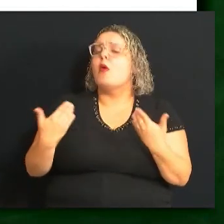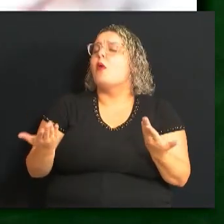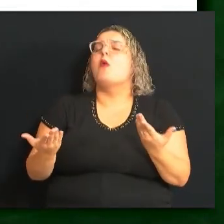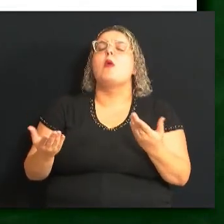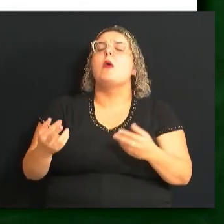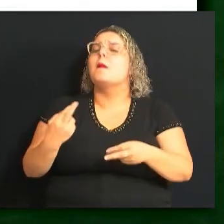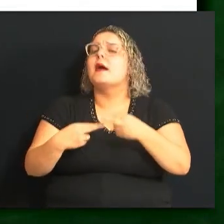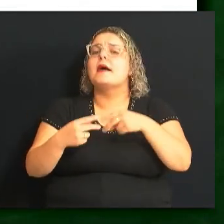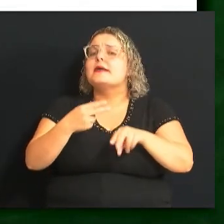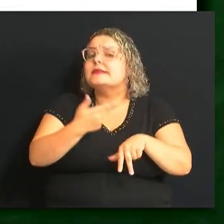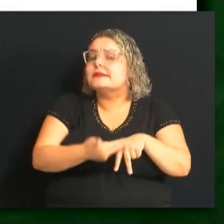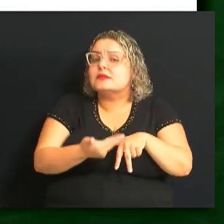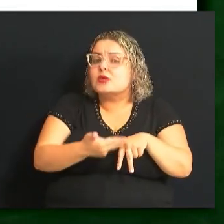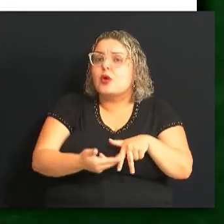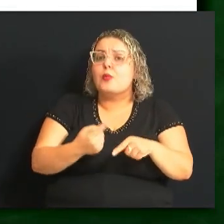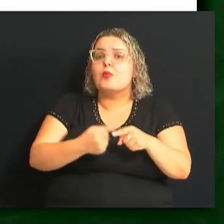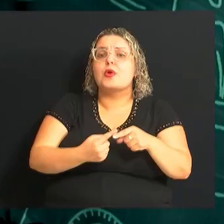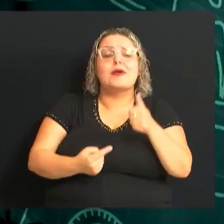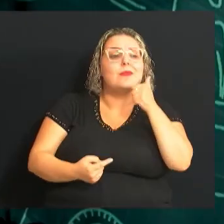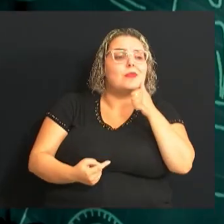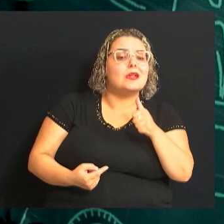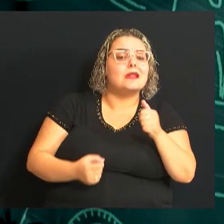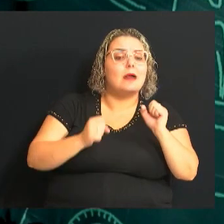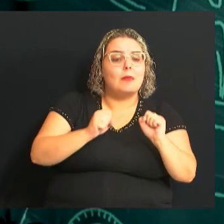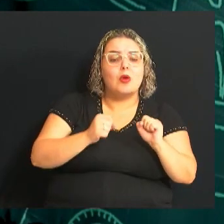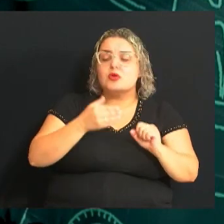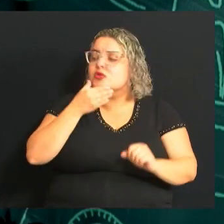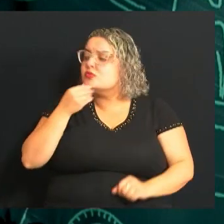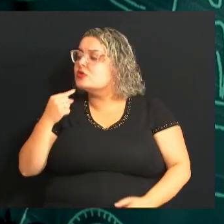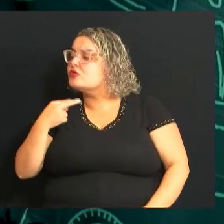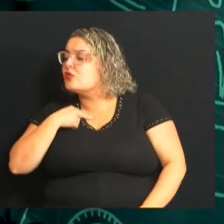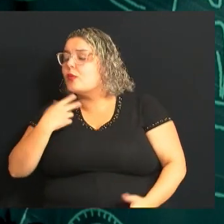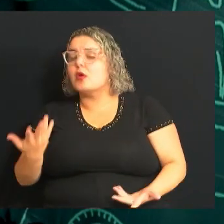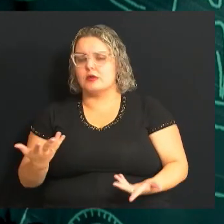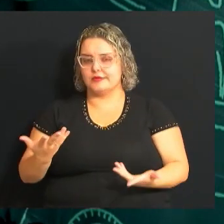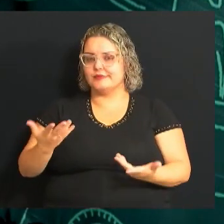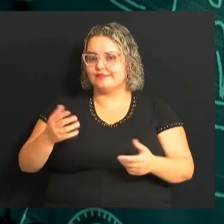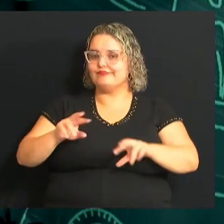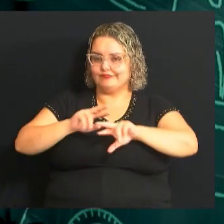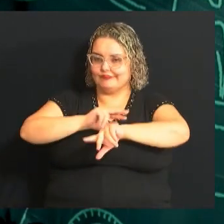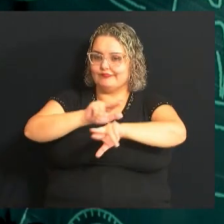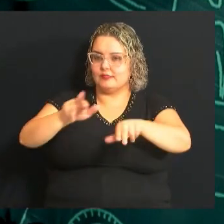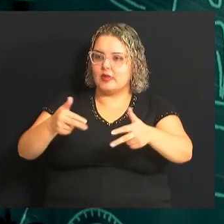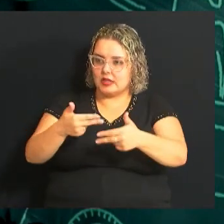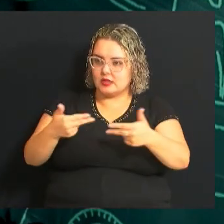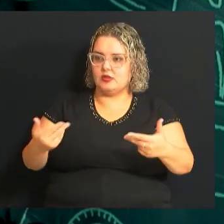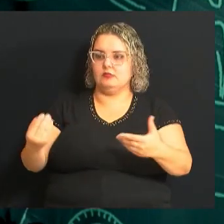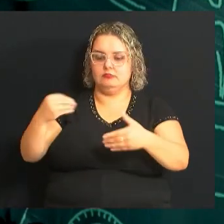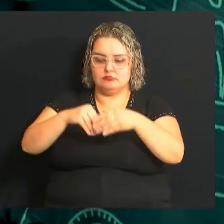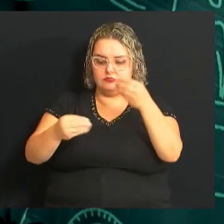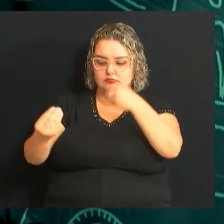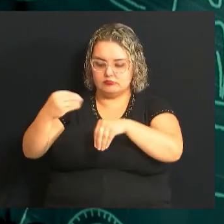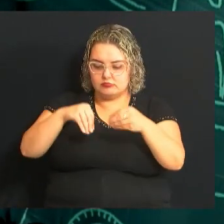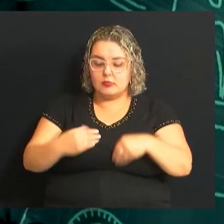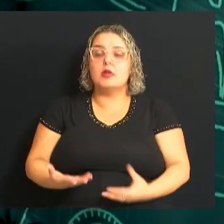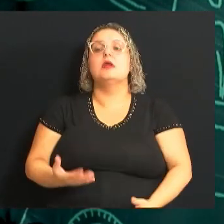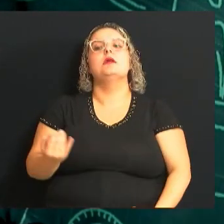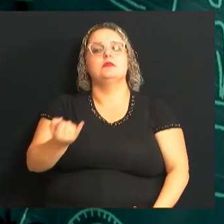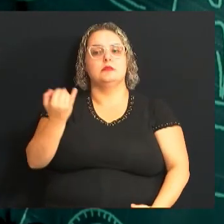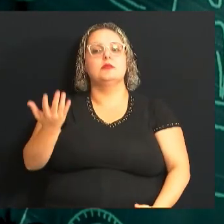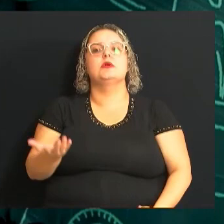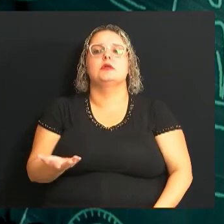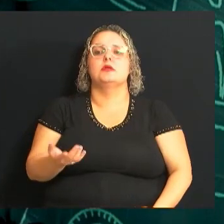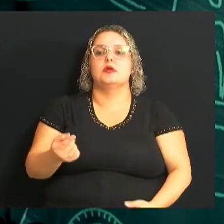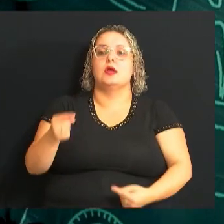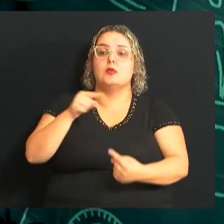Por que menina e menino não pode? O que tem por trás disso? Então, fica bastante interessante. Então, eles escolhem os objetivos da pesquisa. A